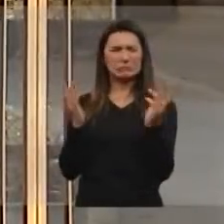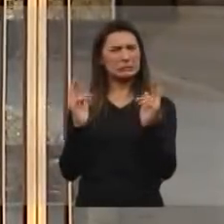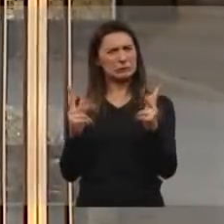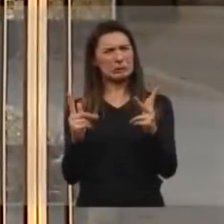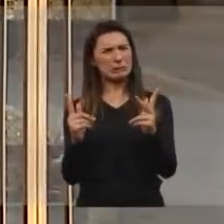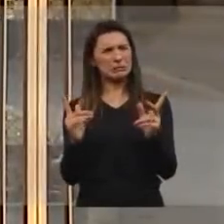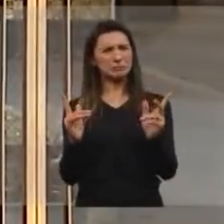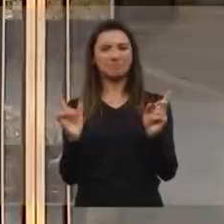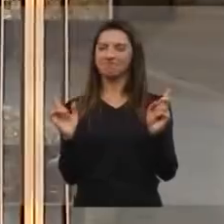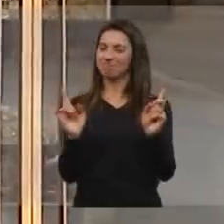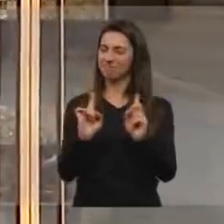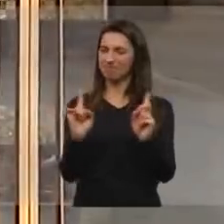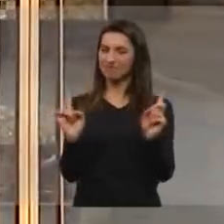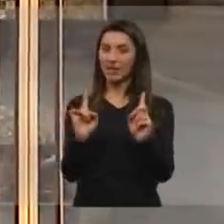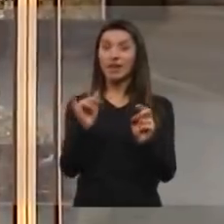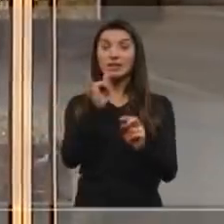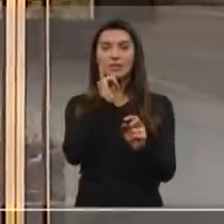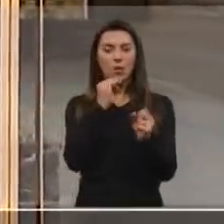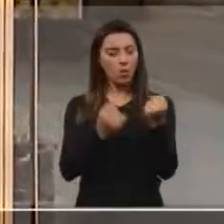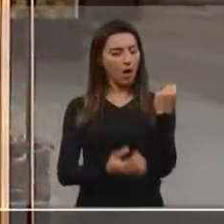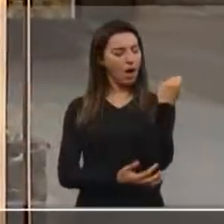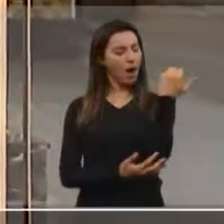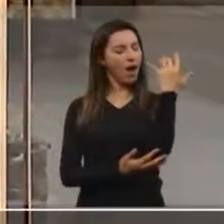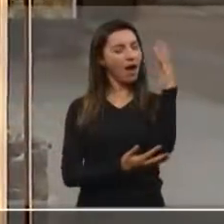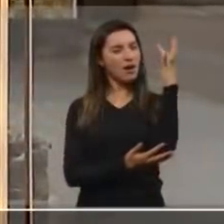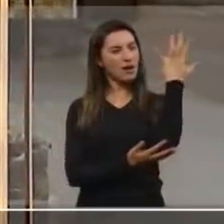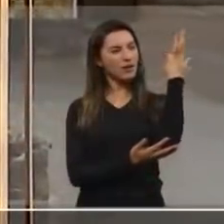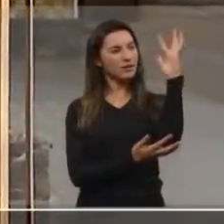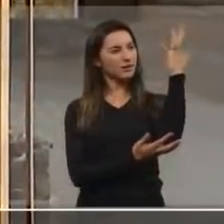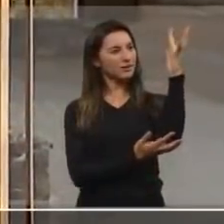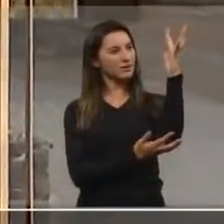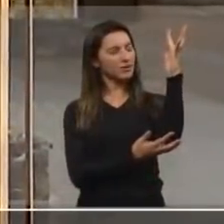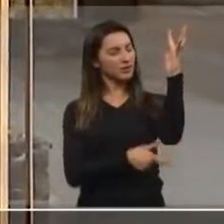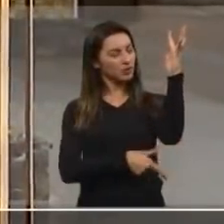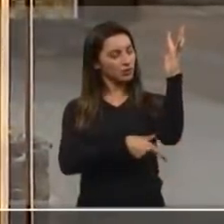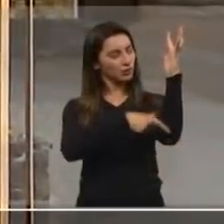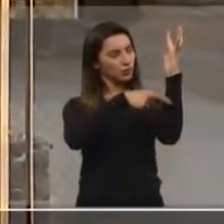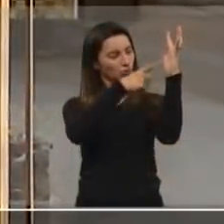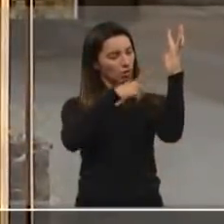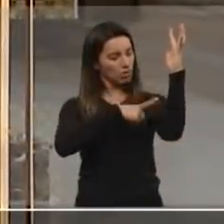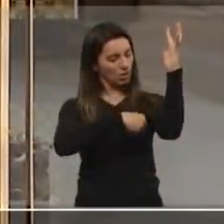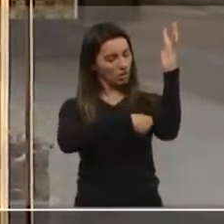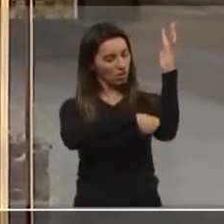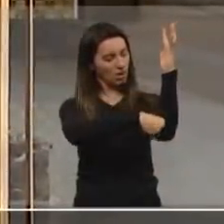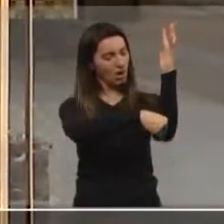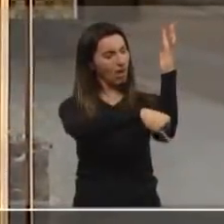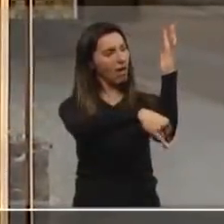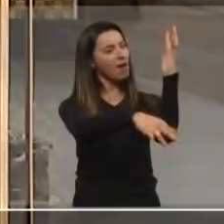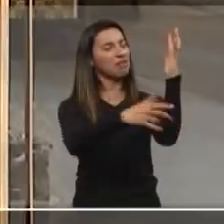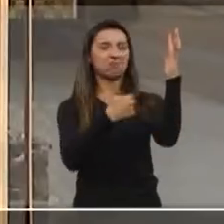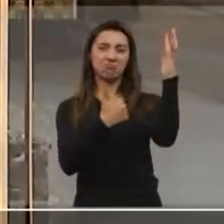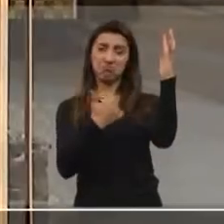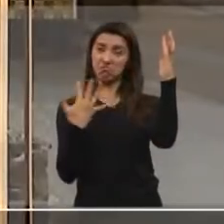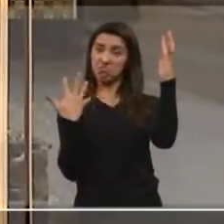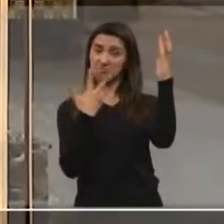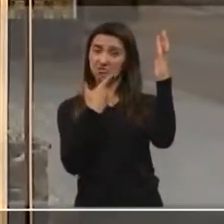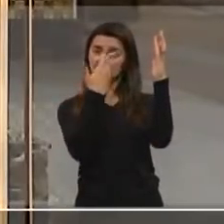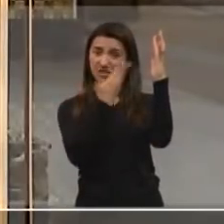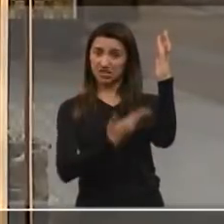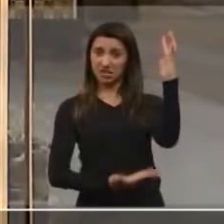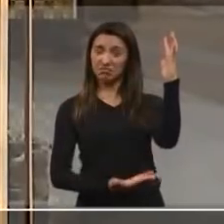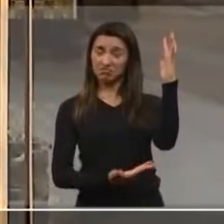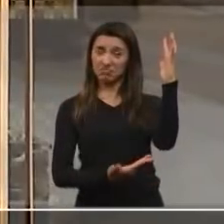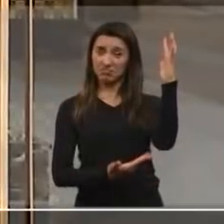não é uma árvore ela está aonde no chão na terra